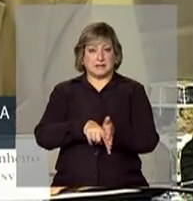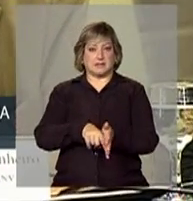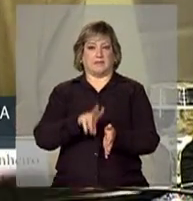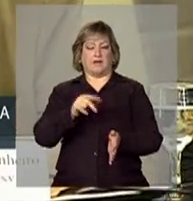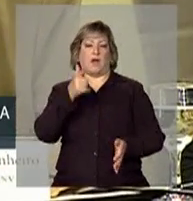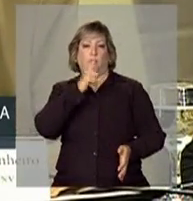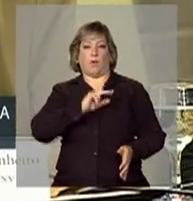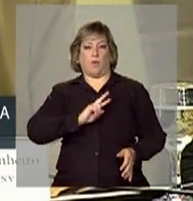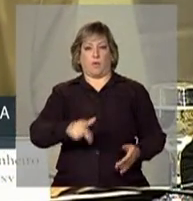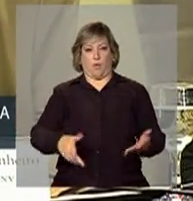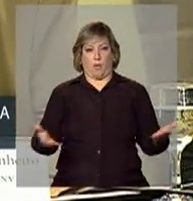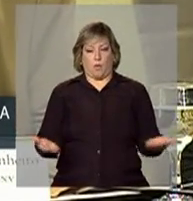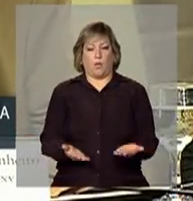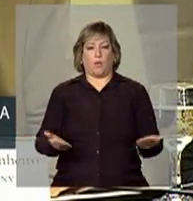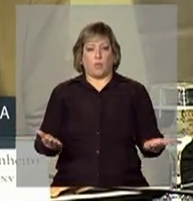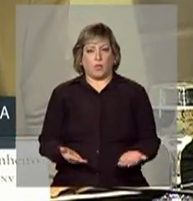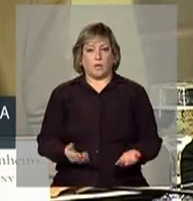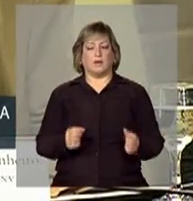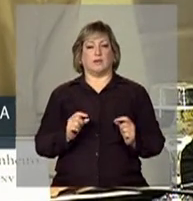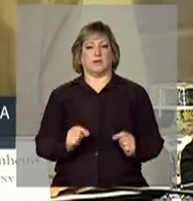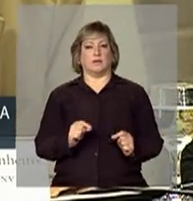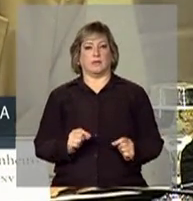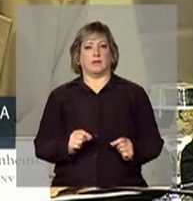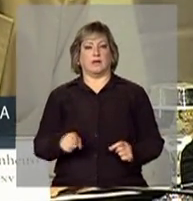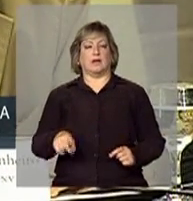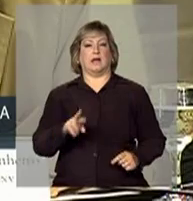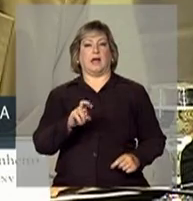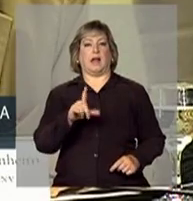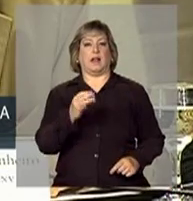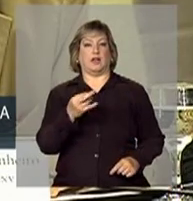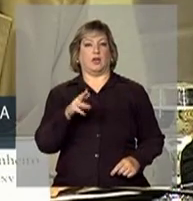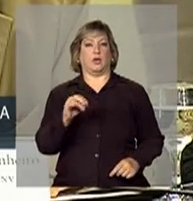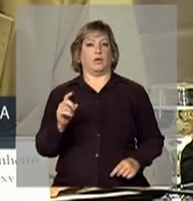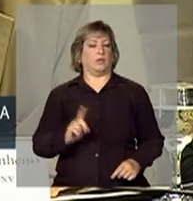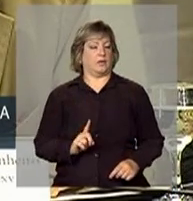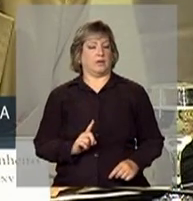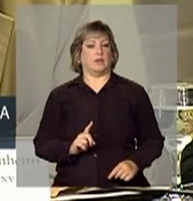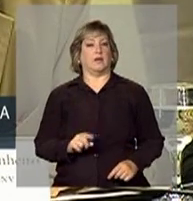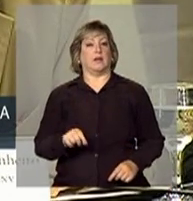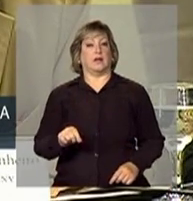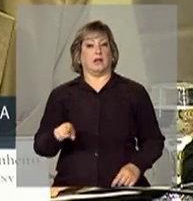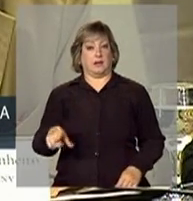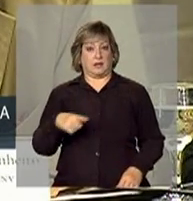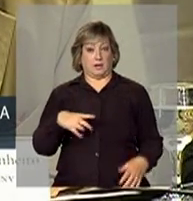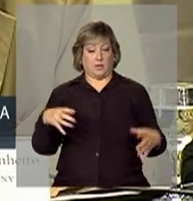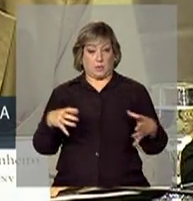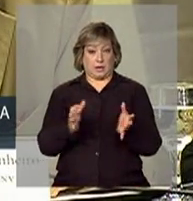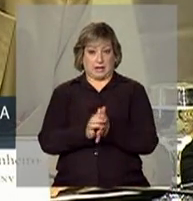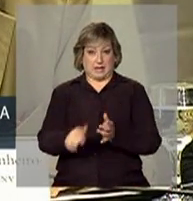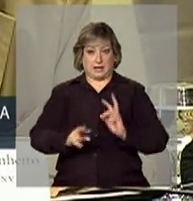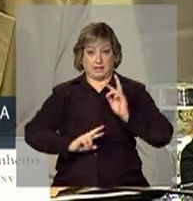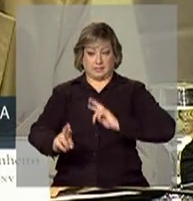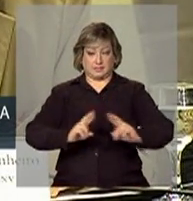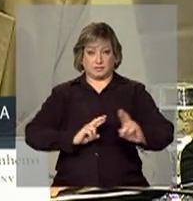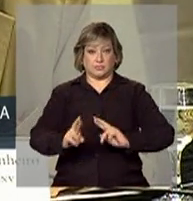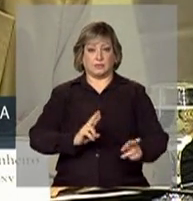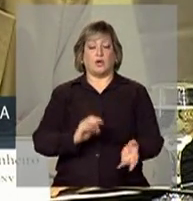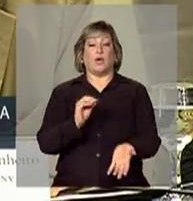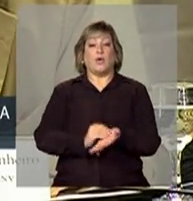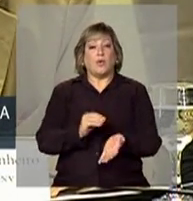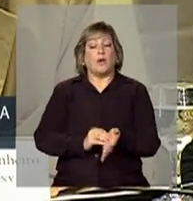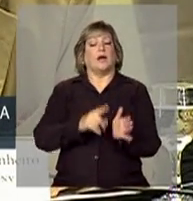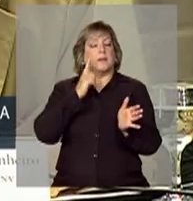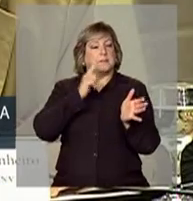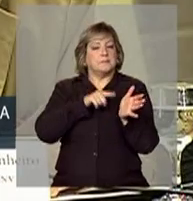resultados parciais, não é o relatório. O corpus documental que sustenta esses resultados continua em